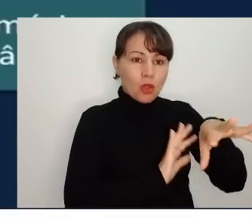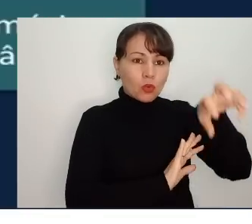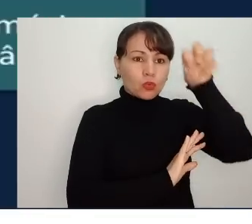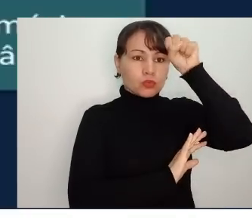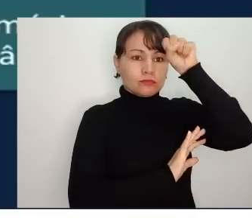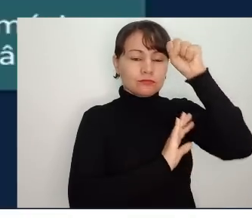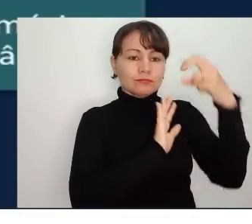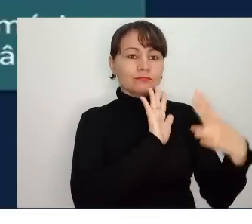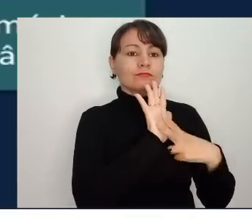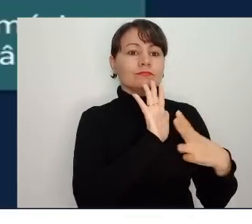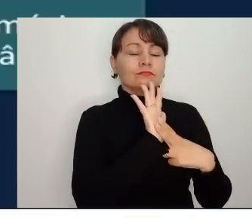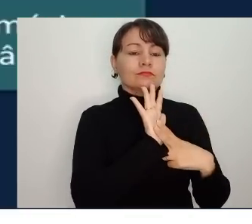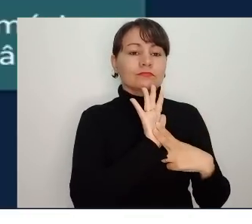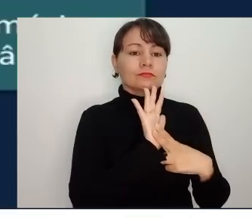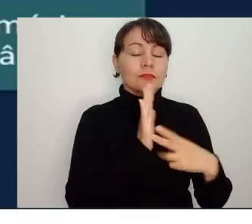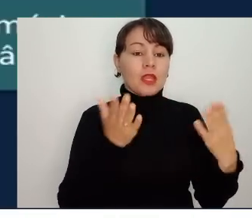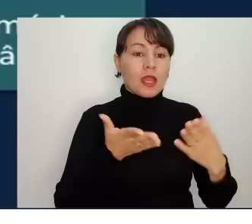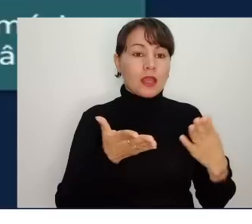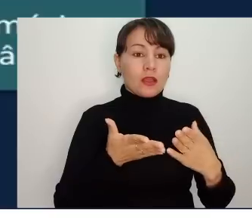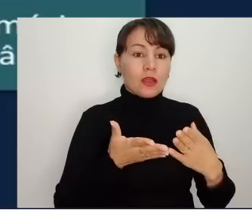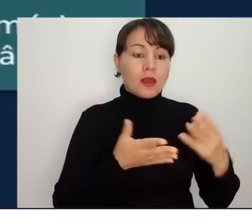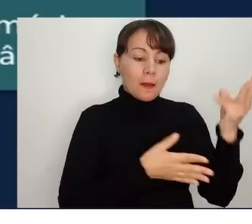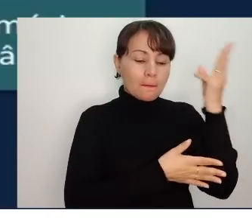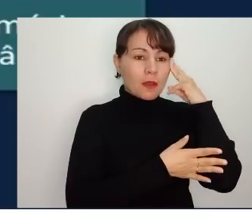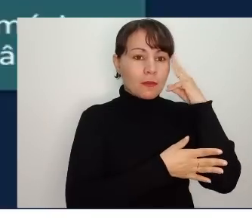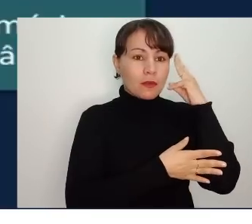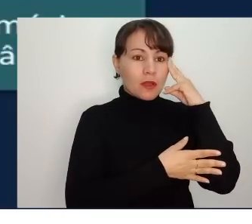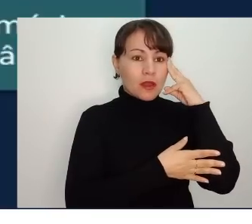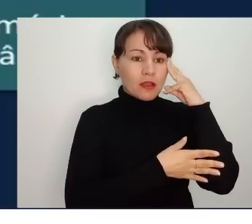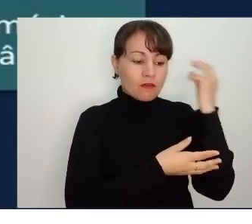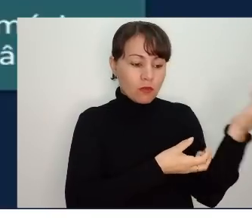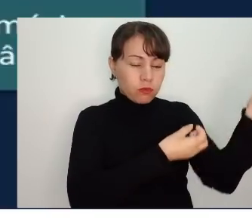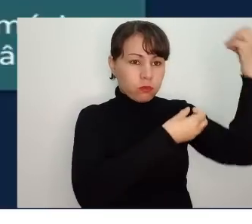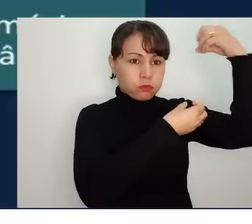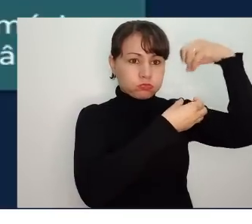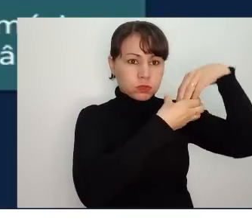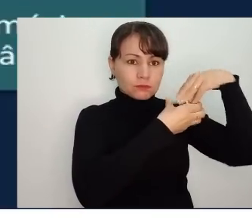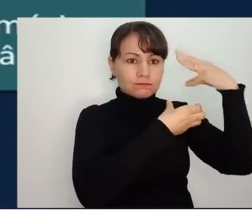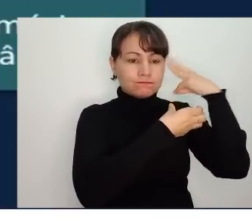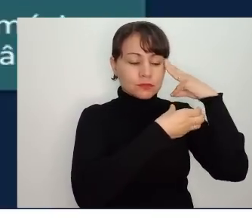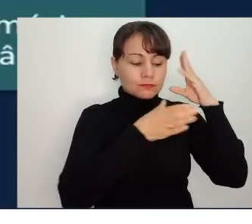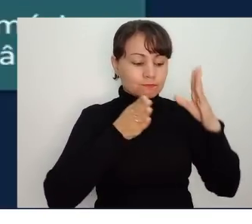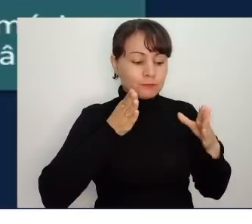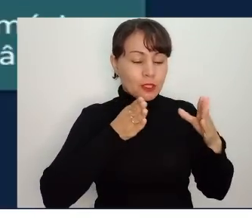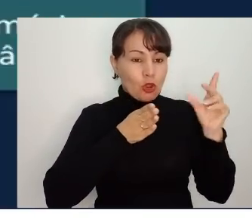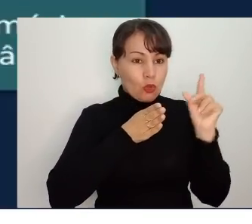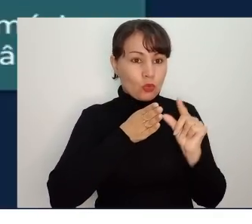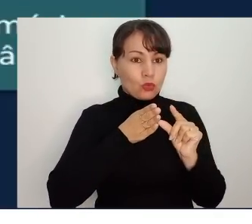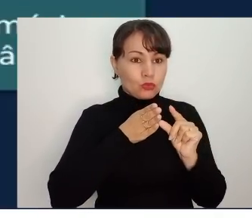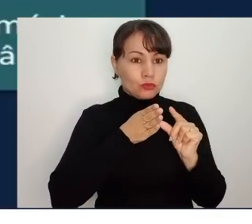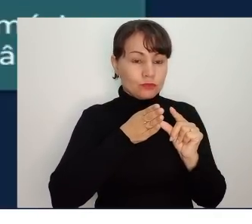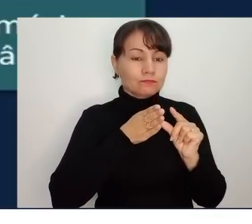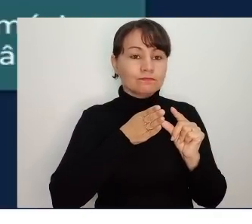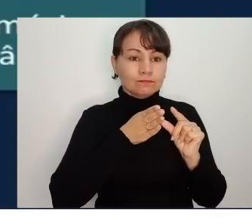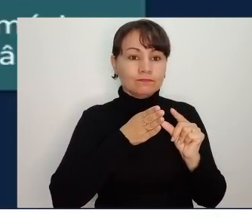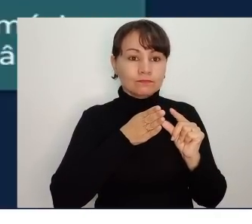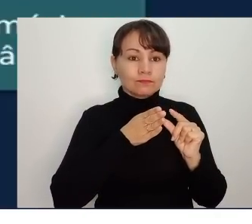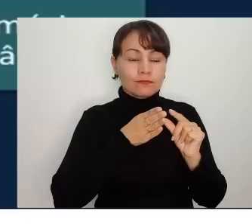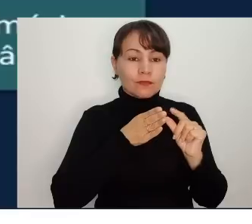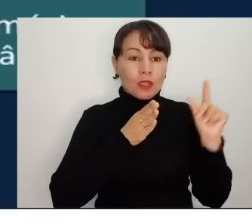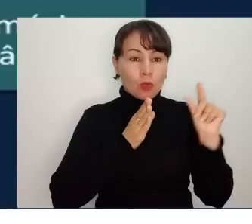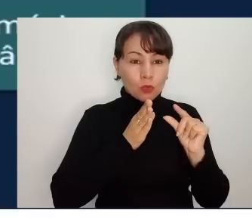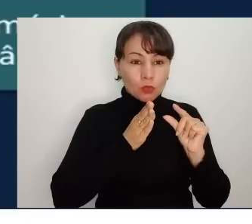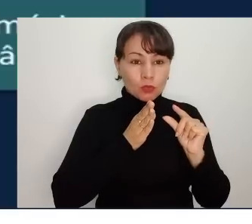Após a aquisição da atenção, a nossa memória ela vai ser armazenada a curto prazo. A